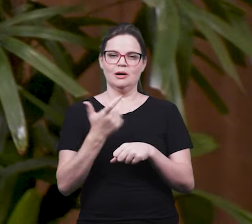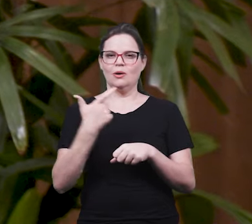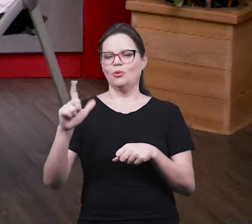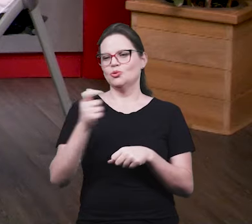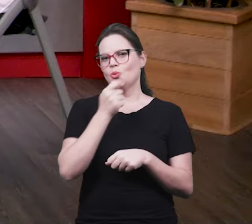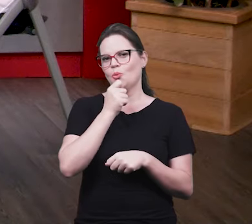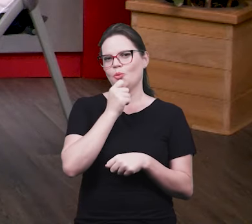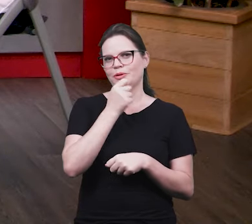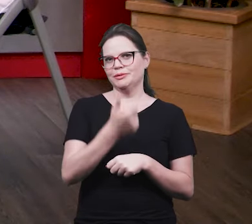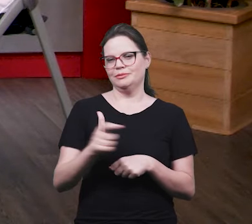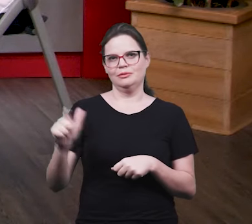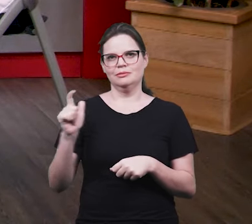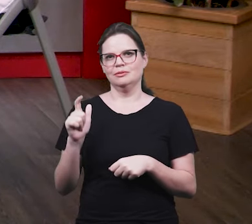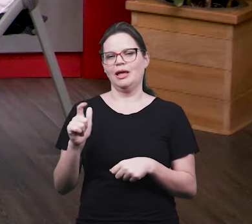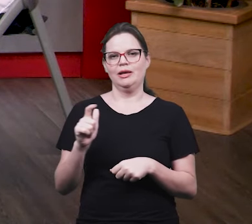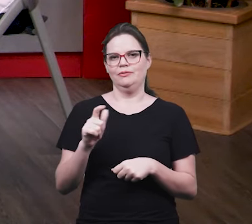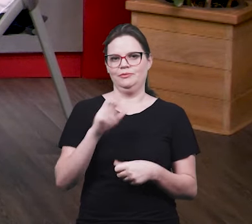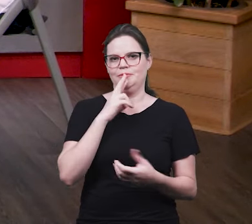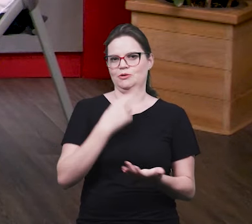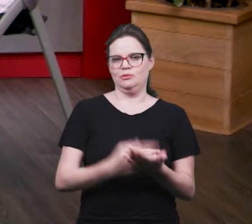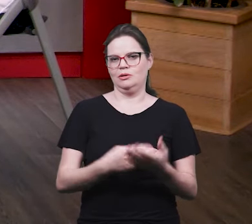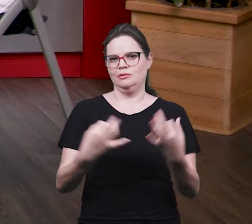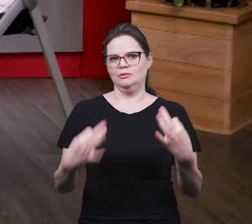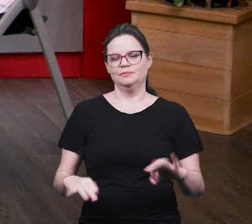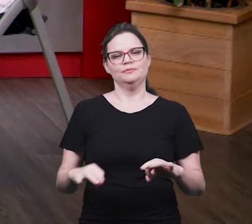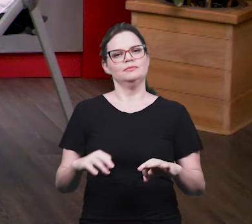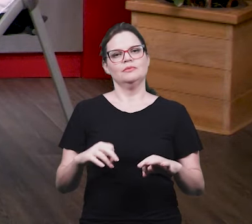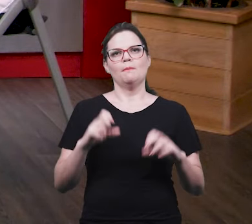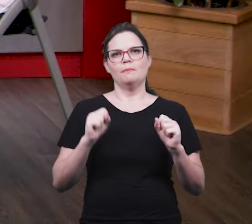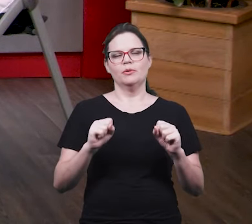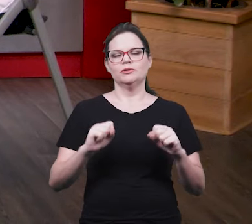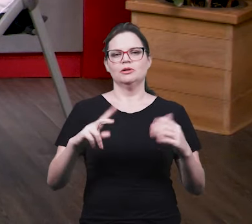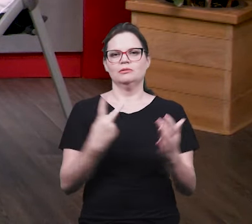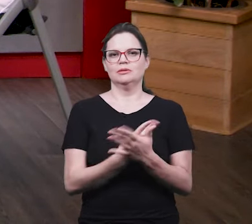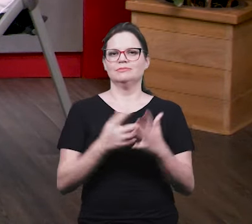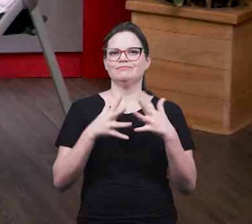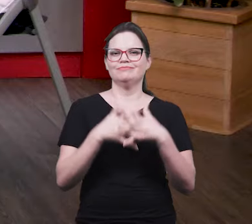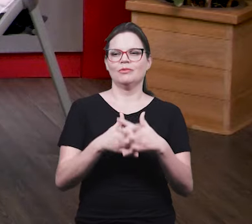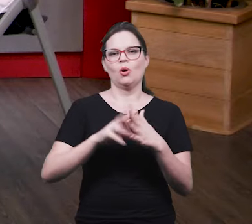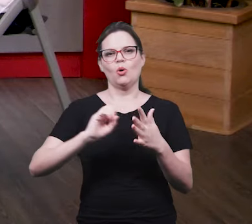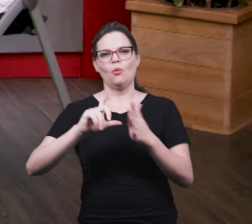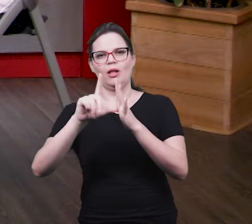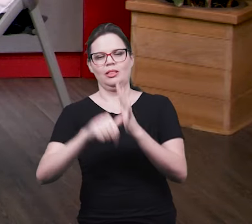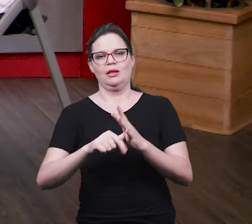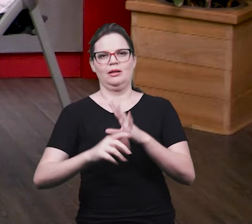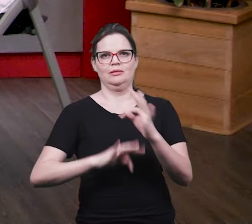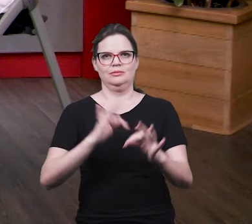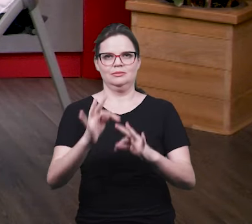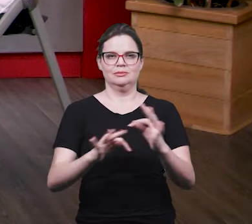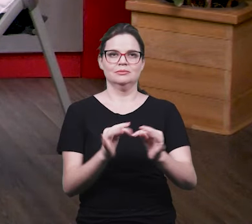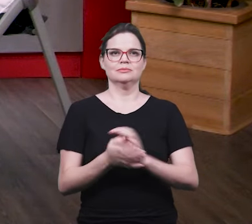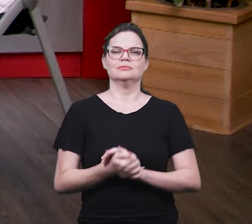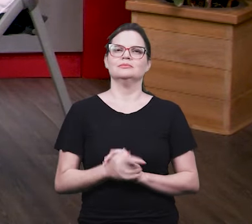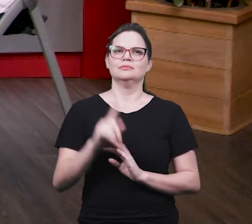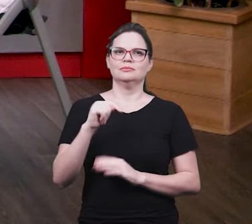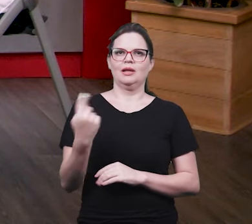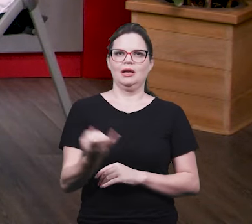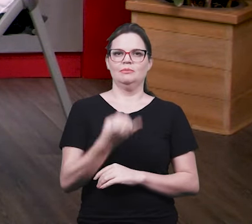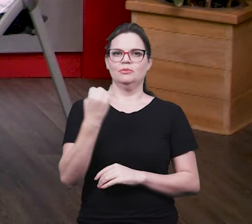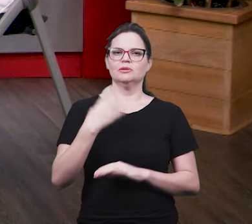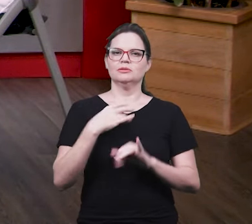não tiveram ali o diagnóstico concreto. Então, isso acaba dificultando, né, atrasando o tratamento. Então, acho